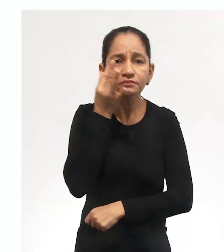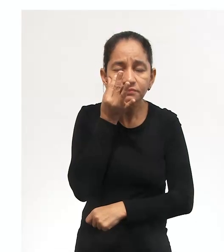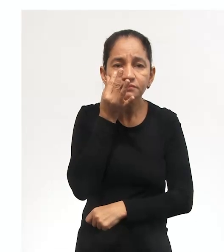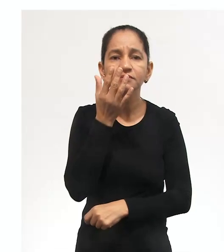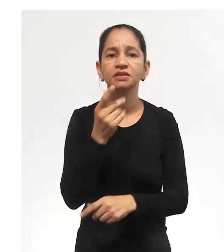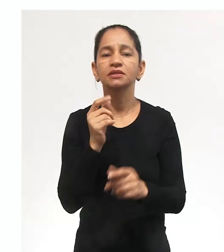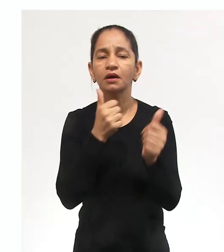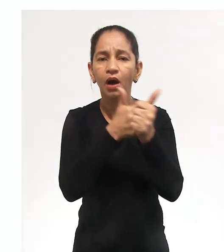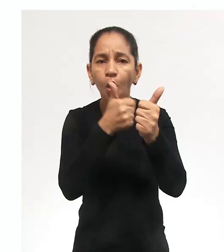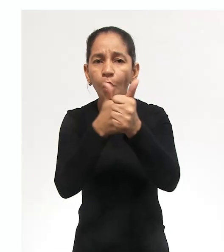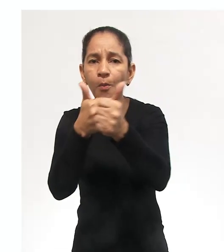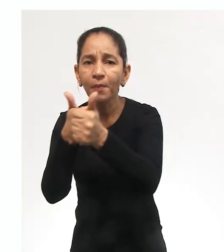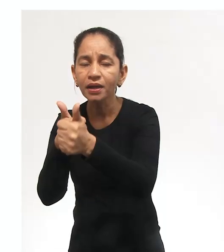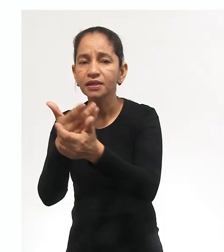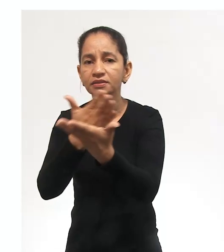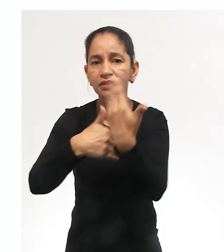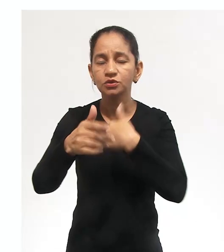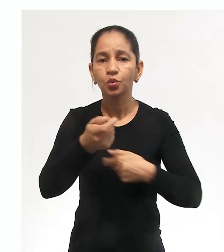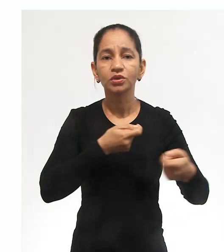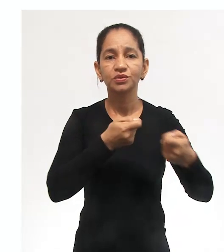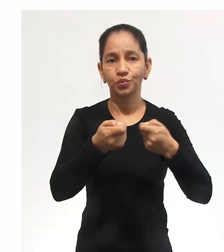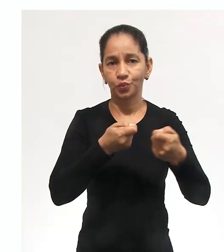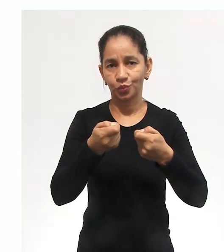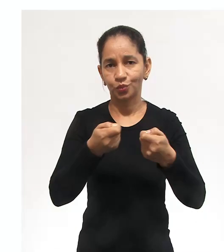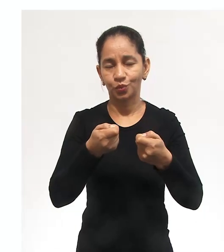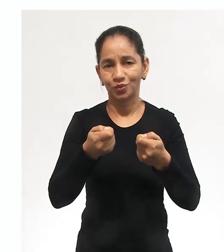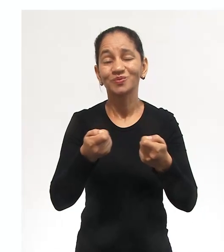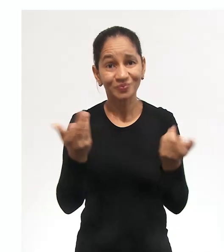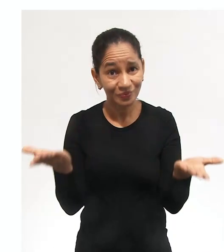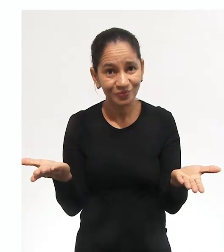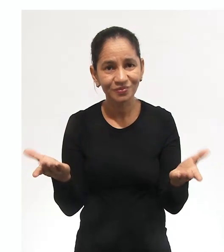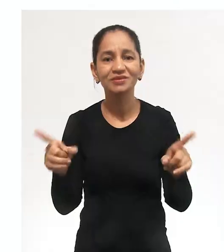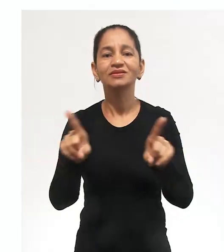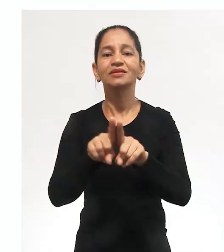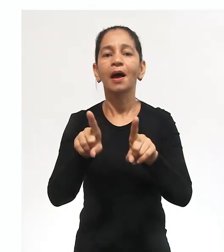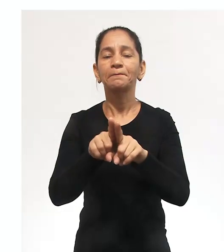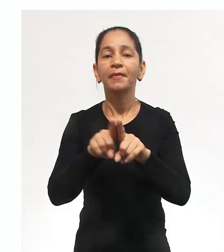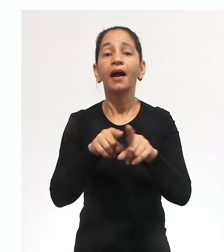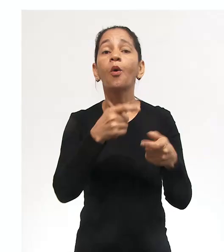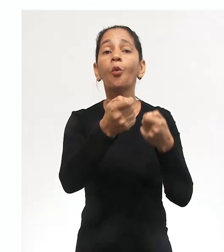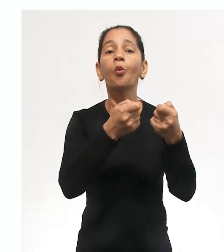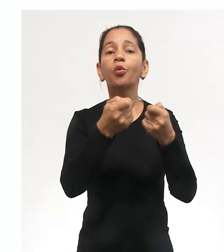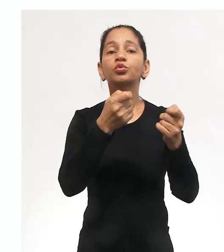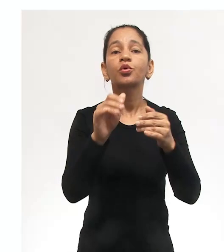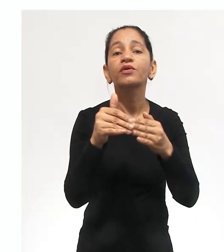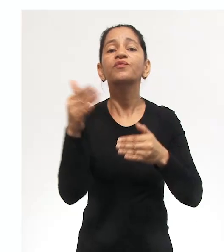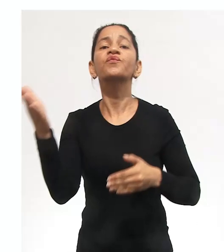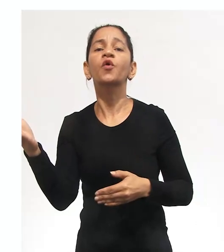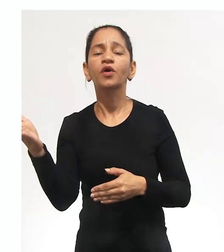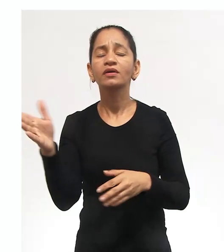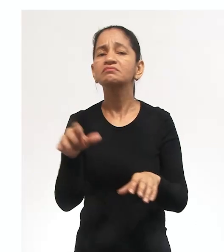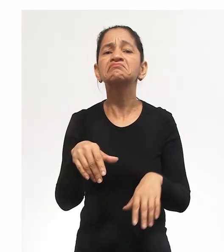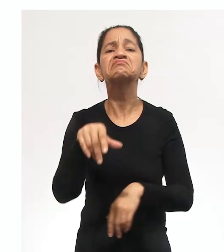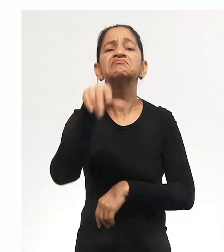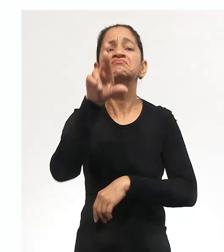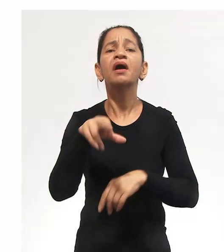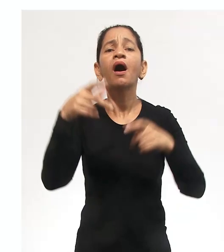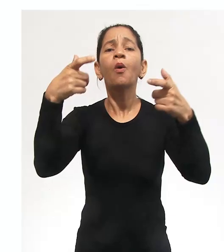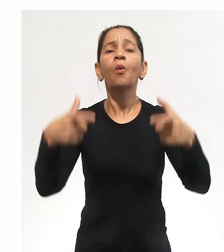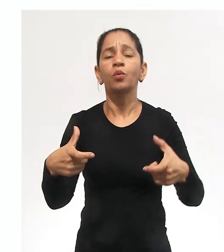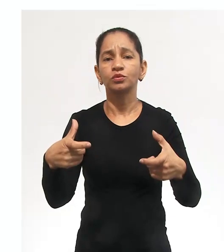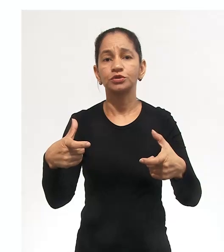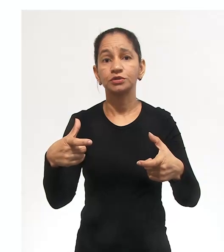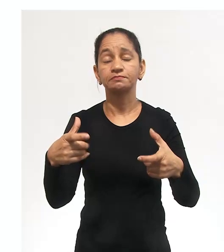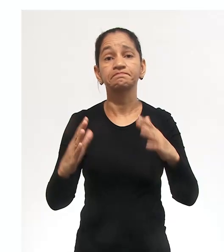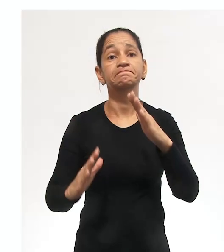conectadas com o, né, controle interno. Além disso, nós temos o controle externo também, né? Aqui, ó, nós estamos restritos o